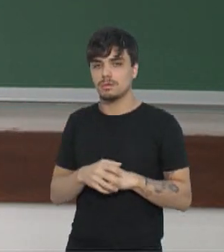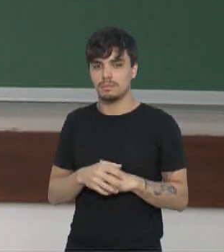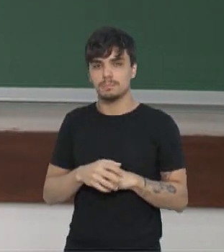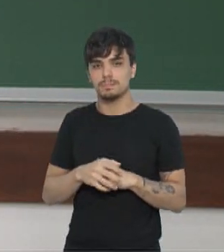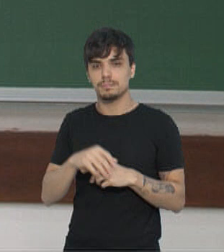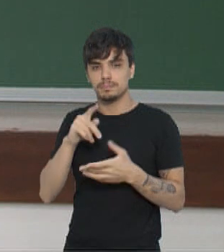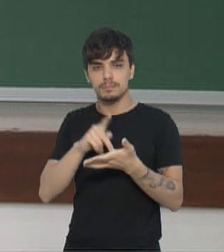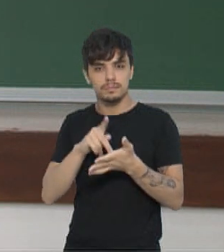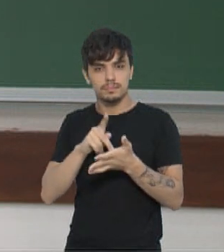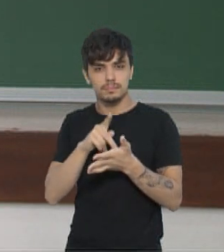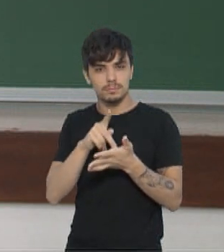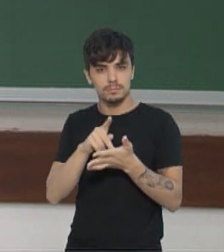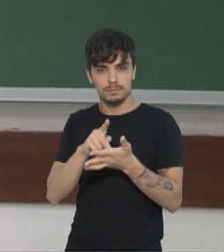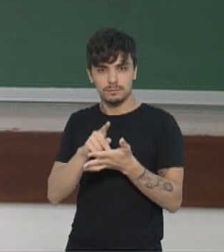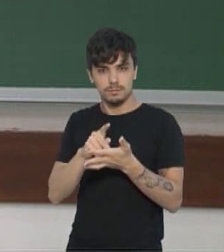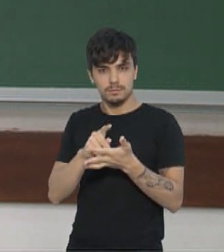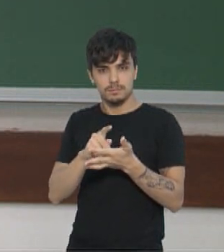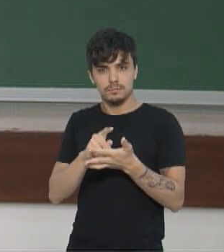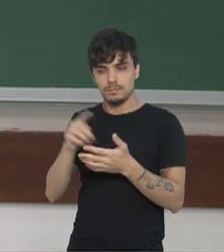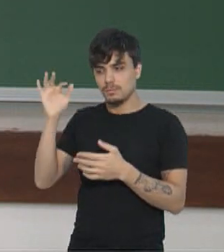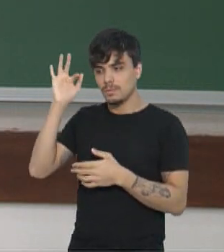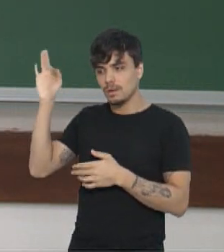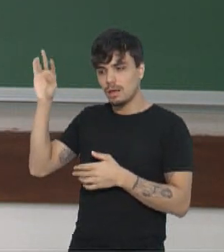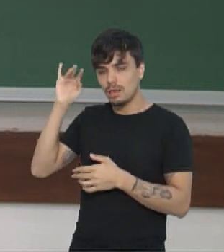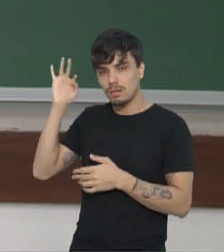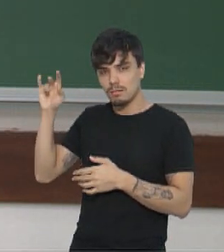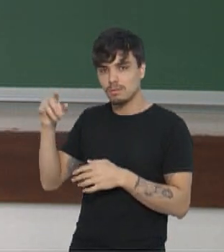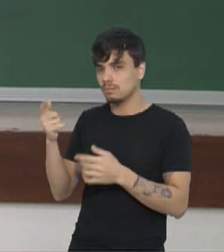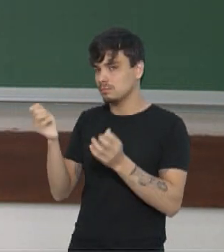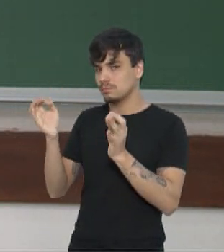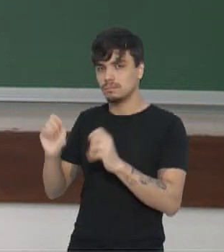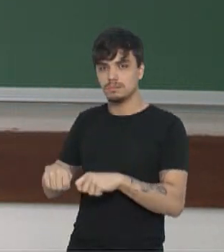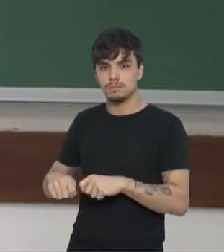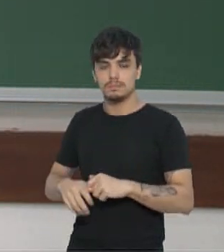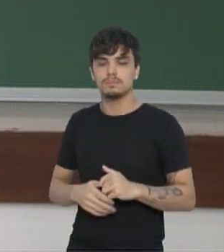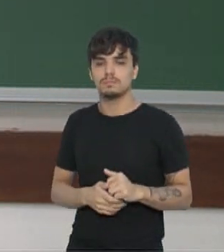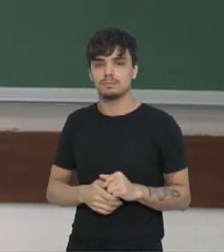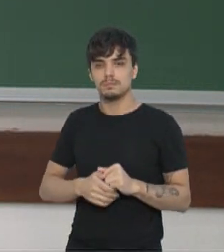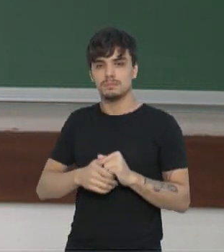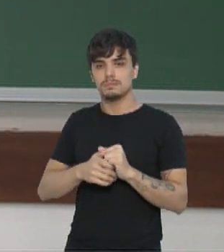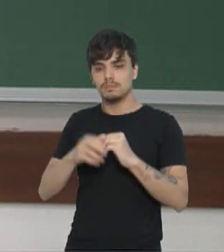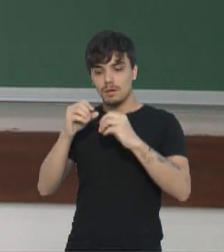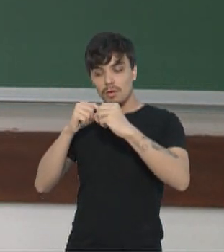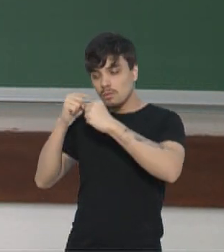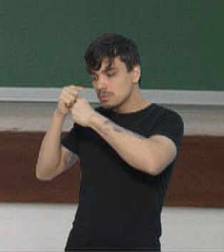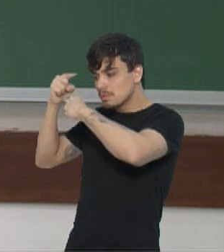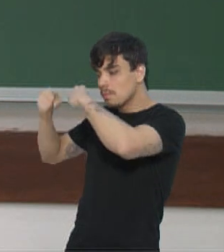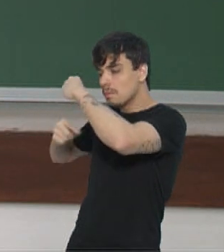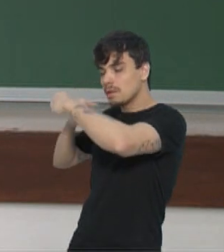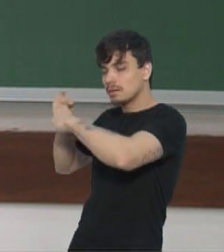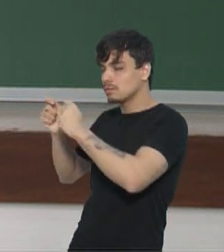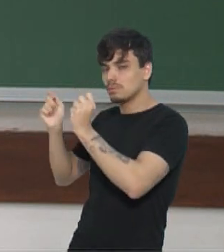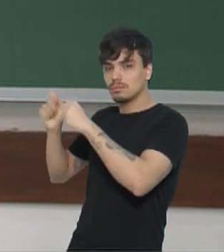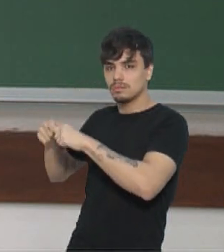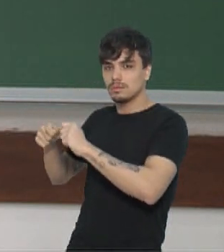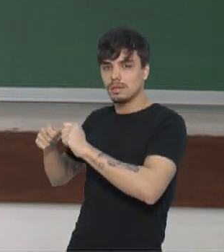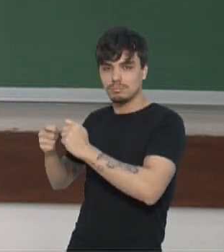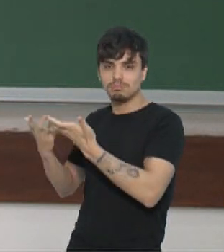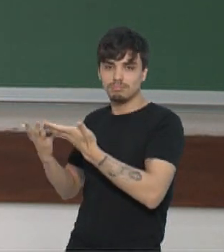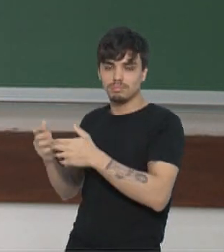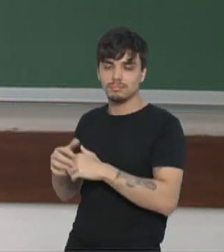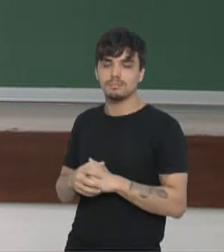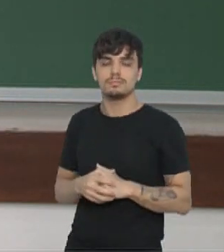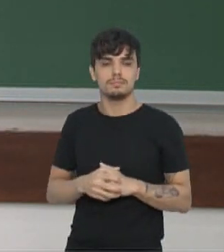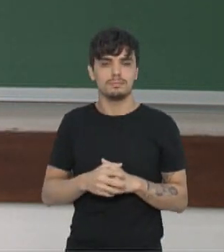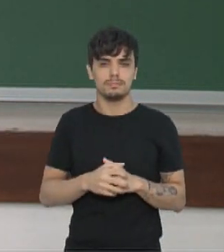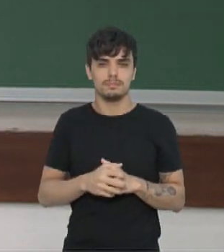realidade, aquela teoria não está dando certo, não. Os planetas não estão obedecendo aquela teoria. Se